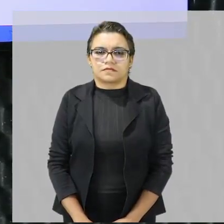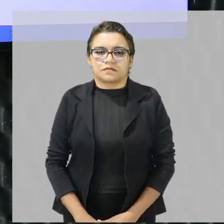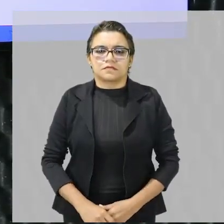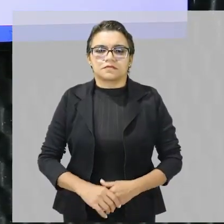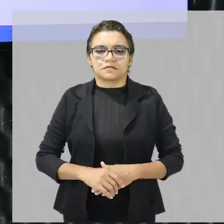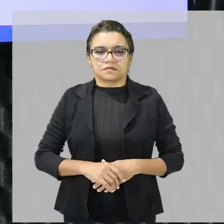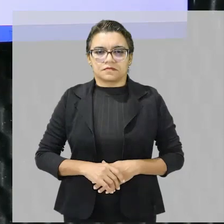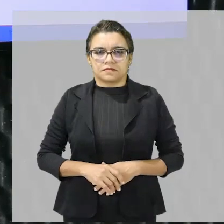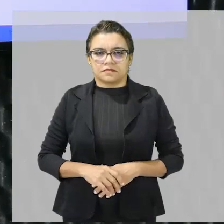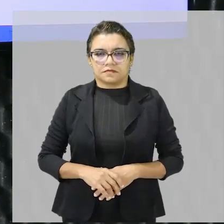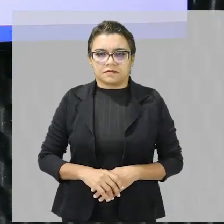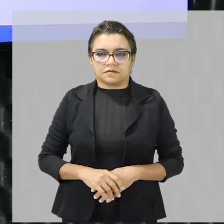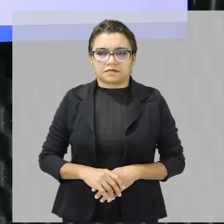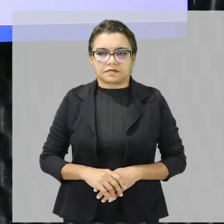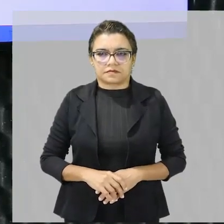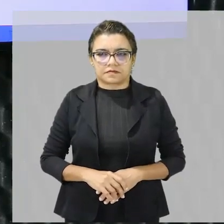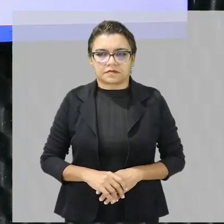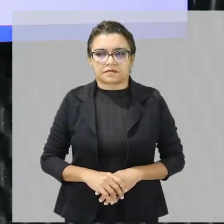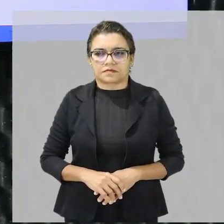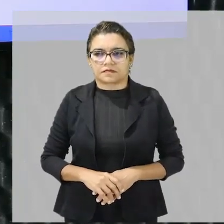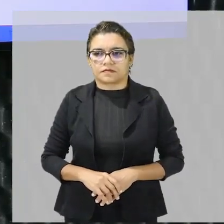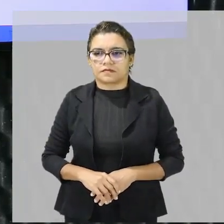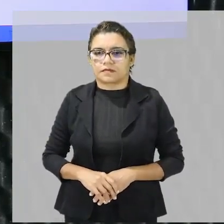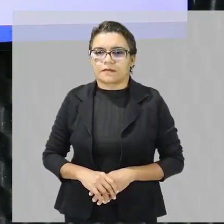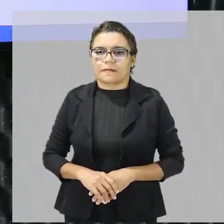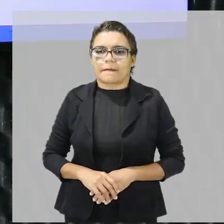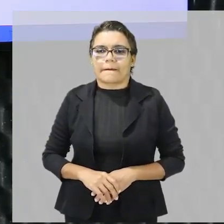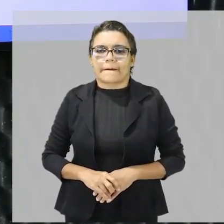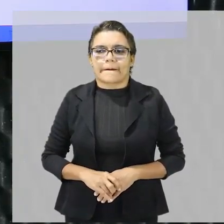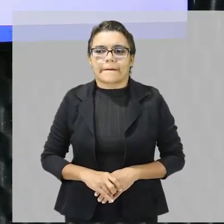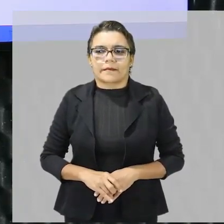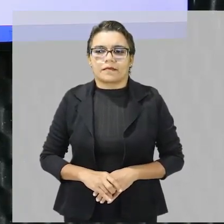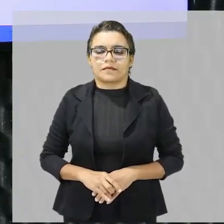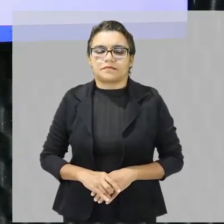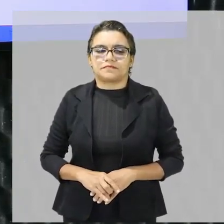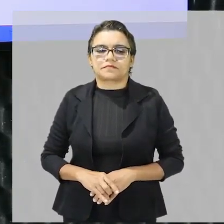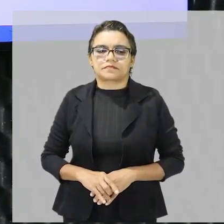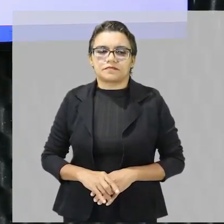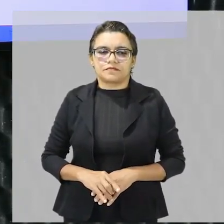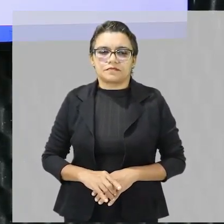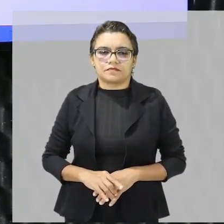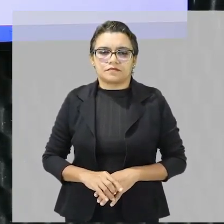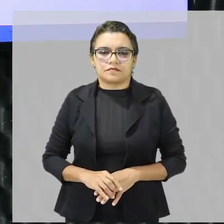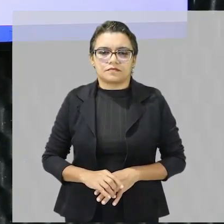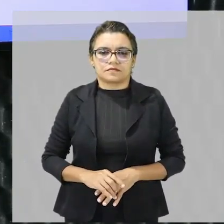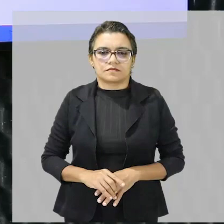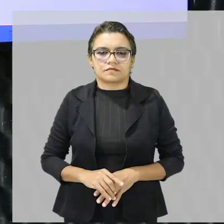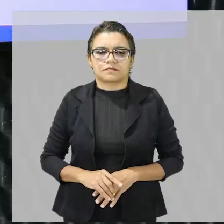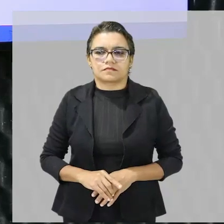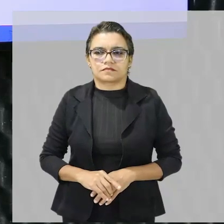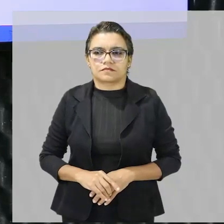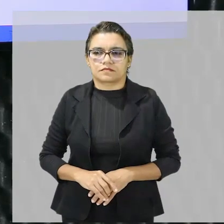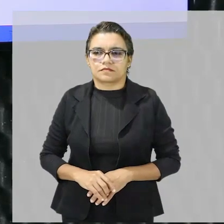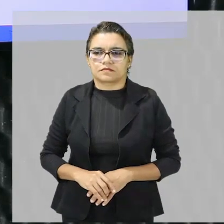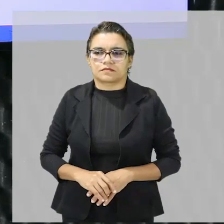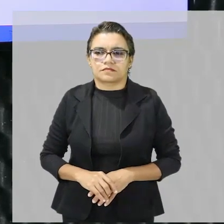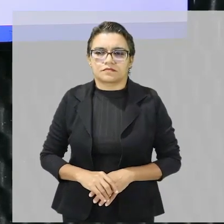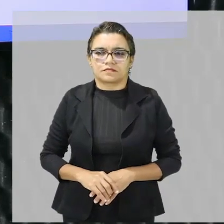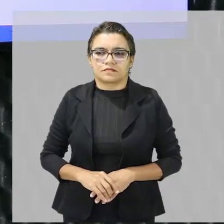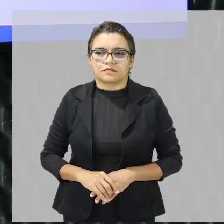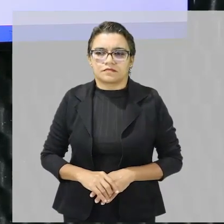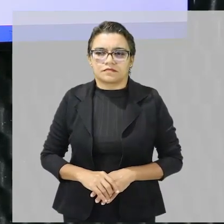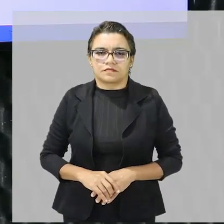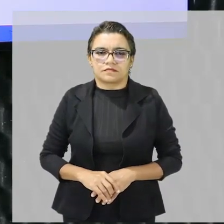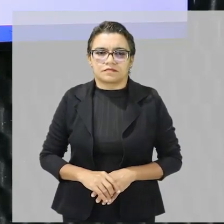fogo. Todas as fontes secaram para nós, e o mar retirou-se. Todos os solos se querem